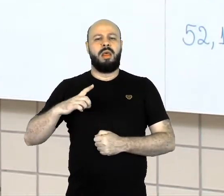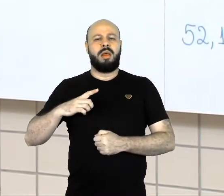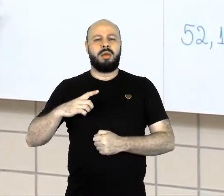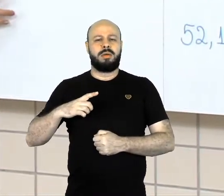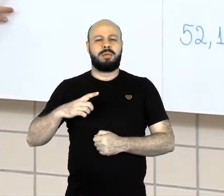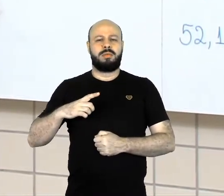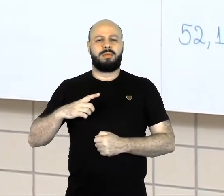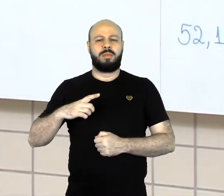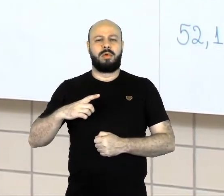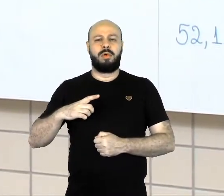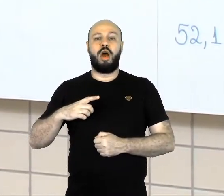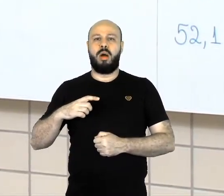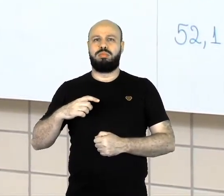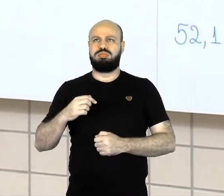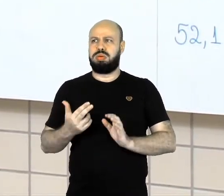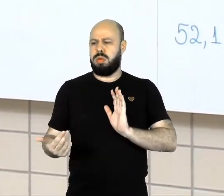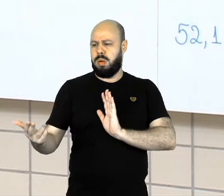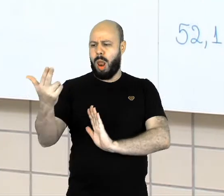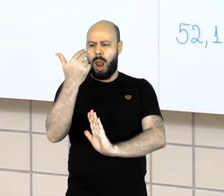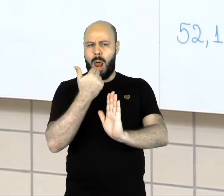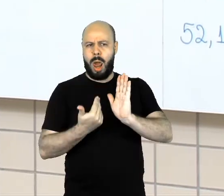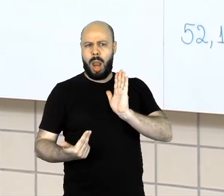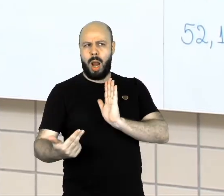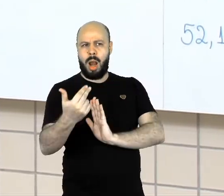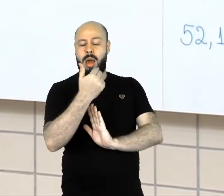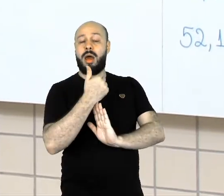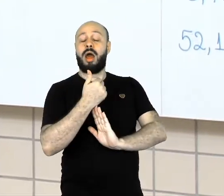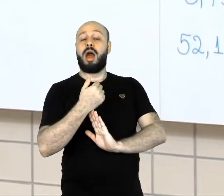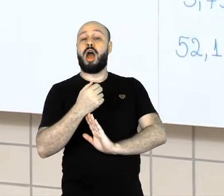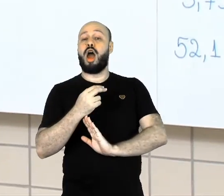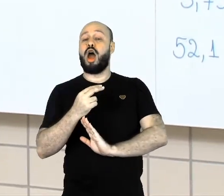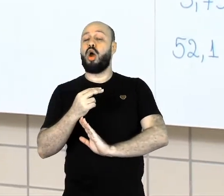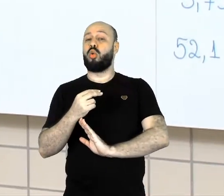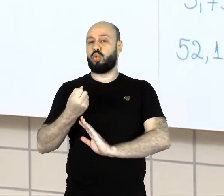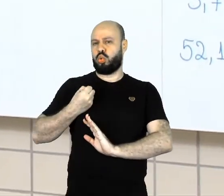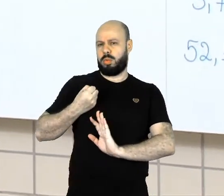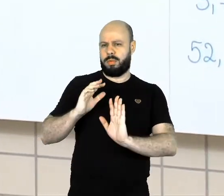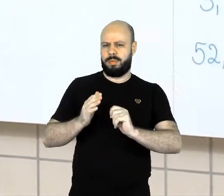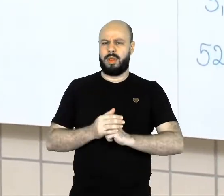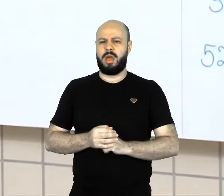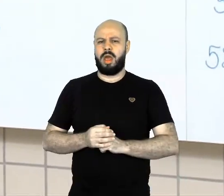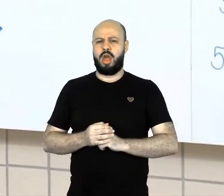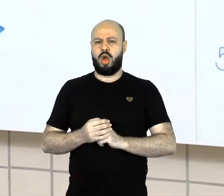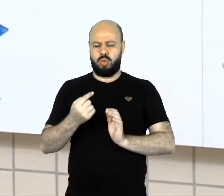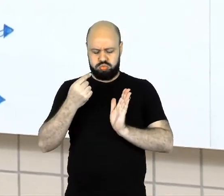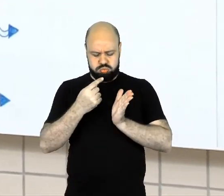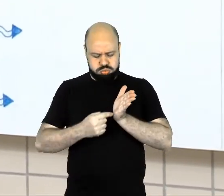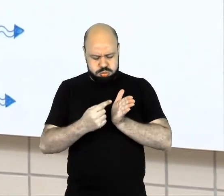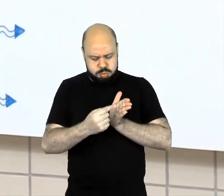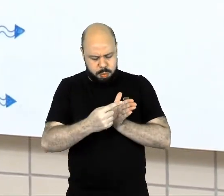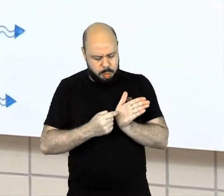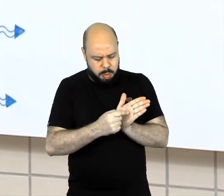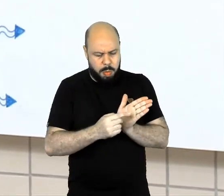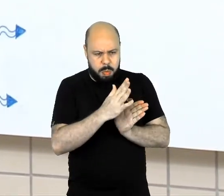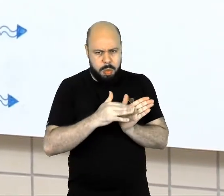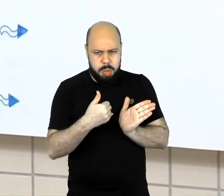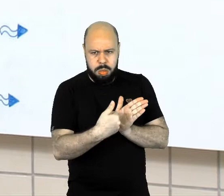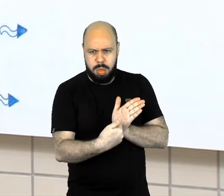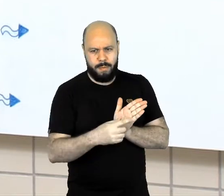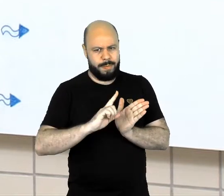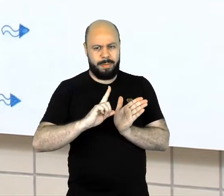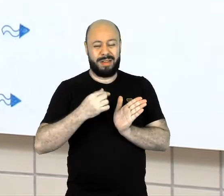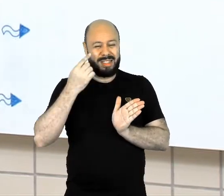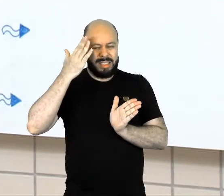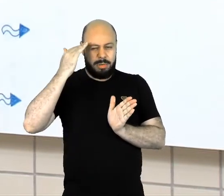aqui vai representar um número decimal. Nesse número nós temos, eu não fiz a divisão aqui, ó, mas você sabe que aqui é a placa,